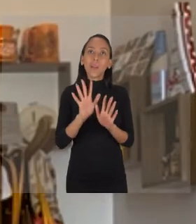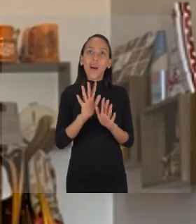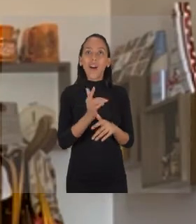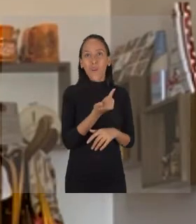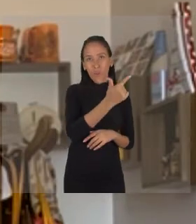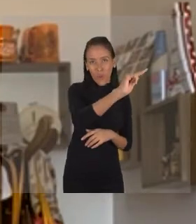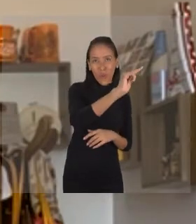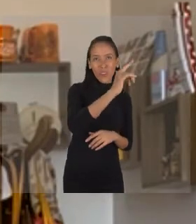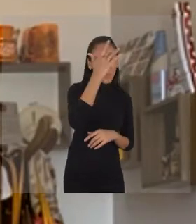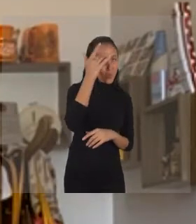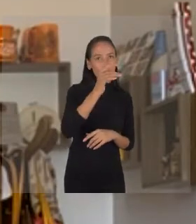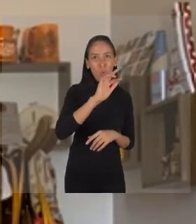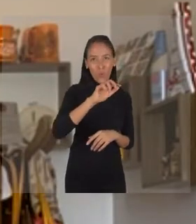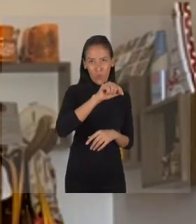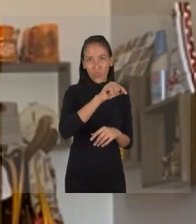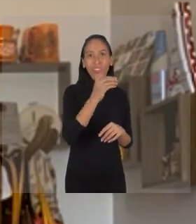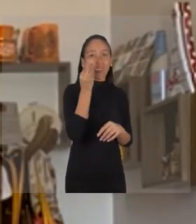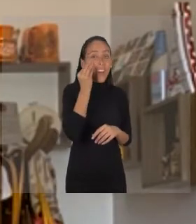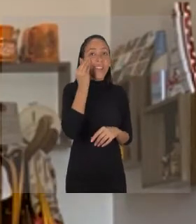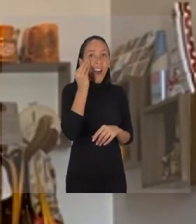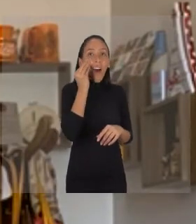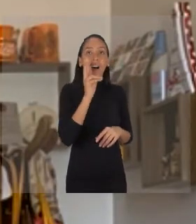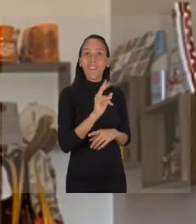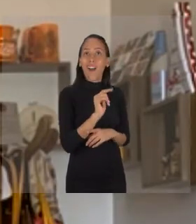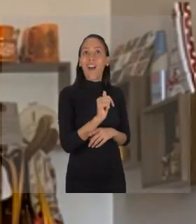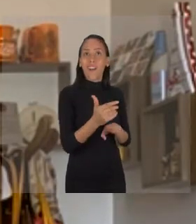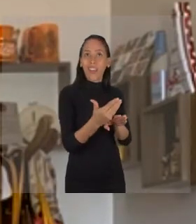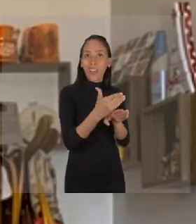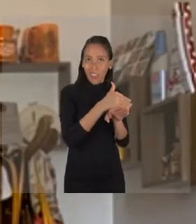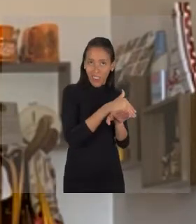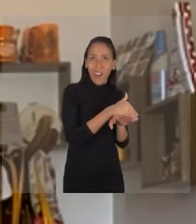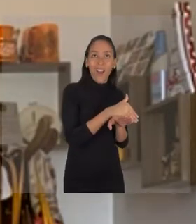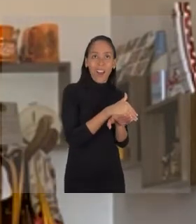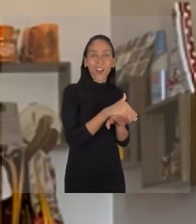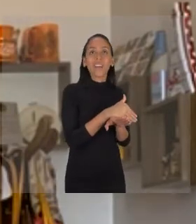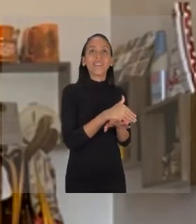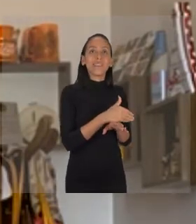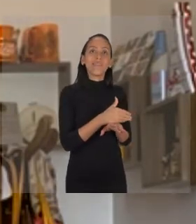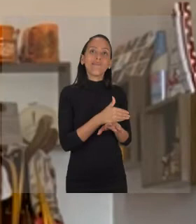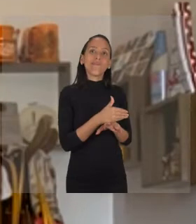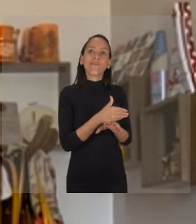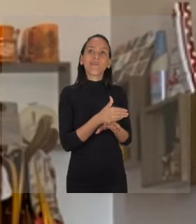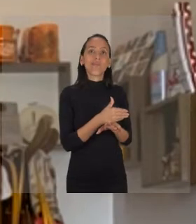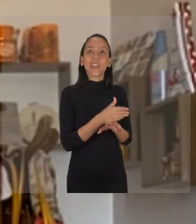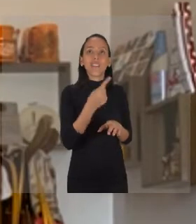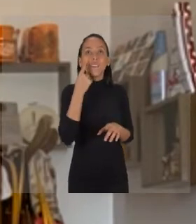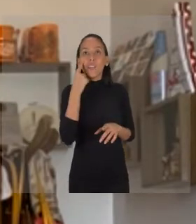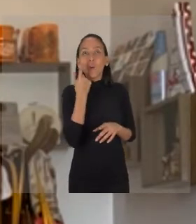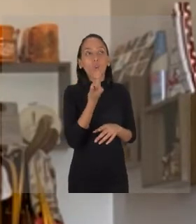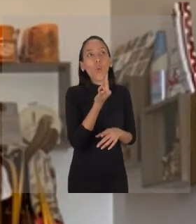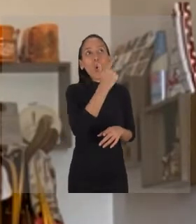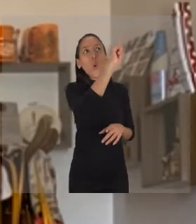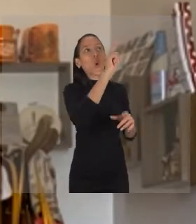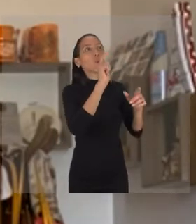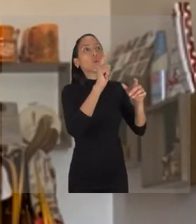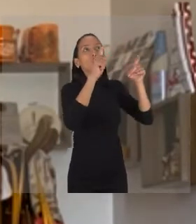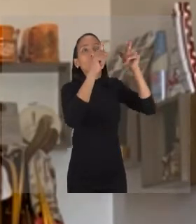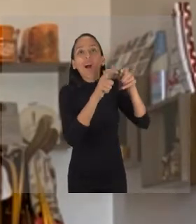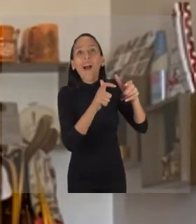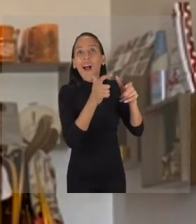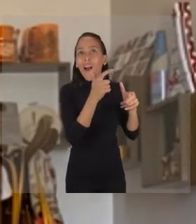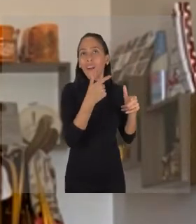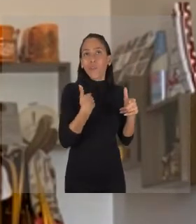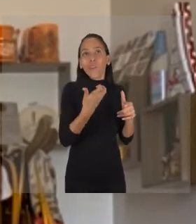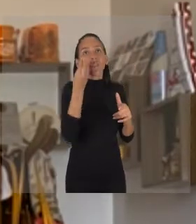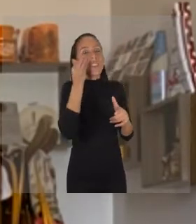Mas a outra paciente, assim, tentando vaga, sabe? Colocar ela em outro lugar, no hospital de